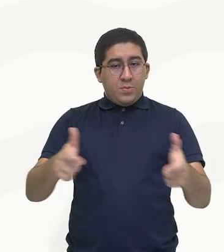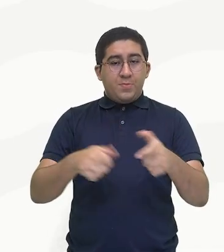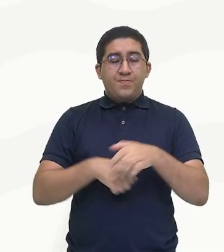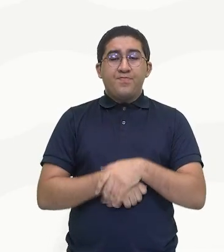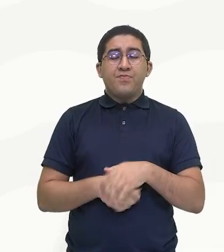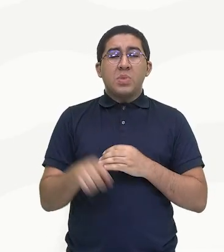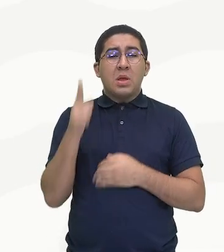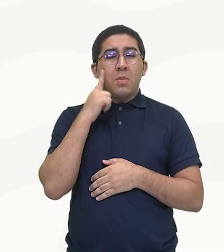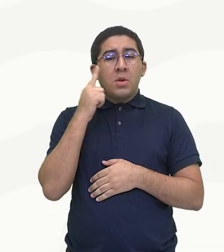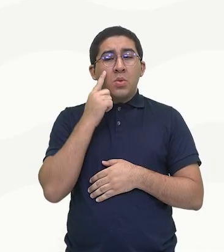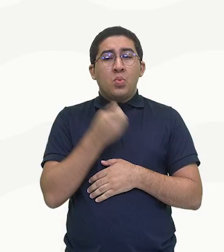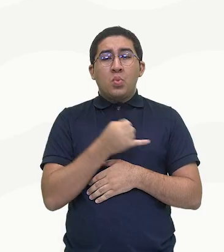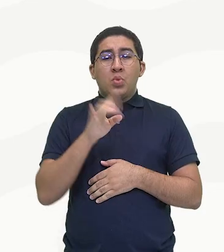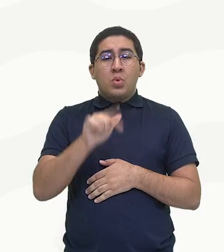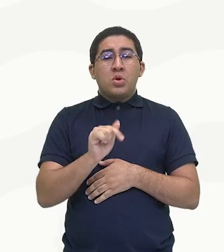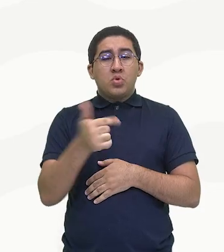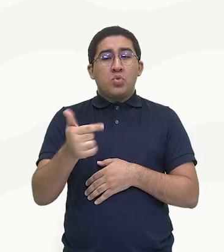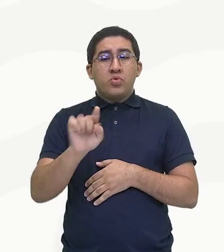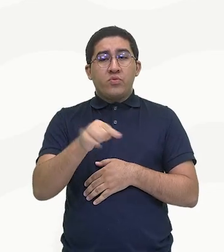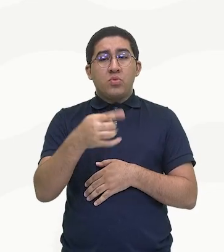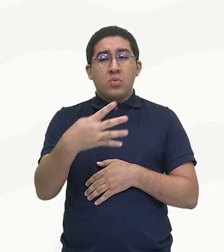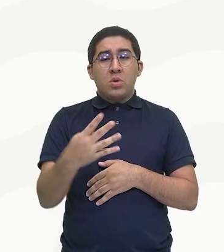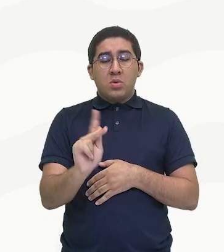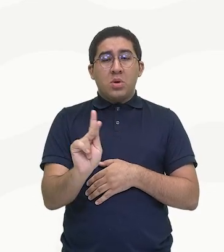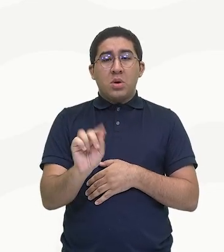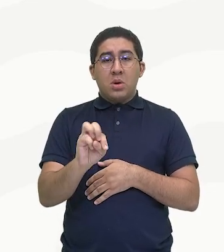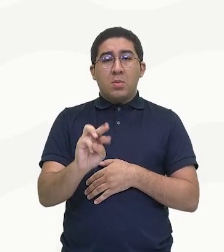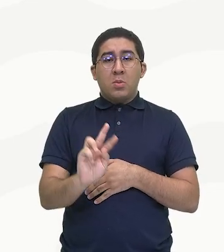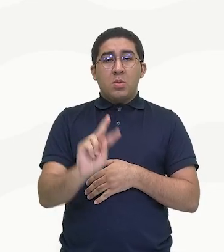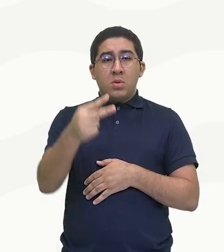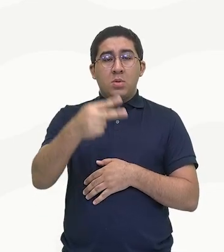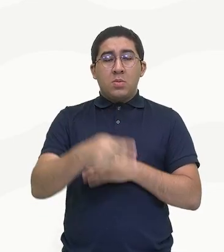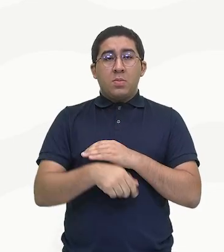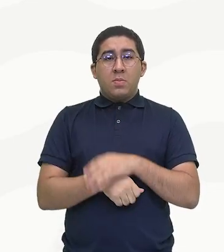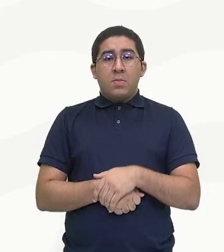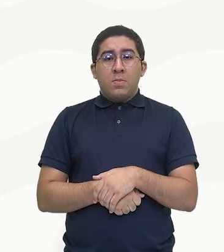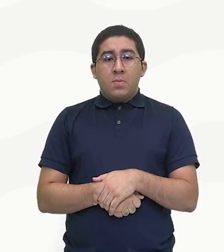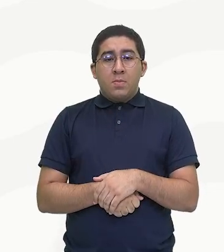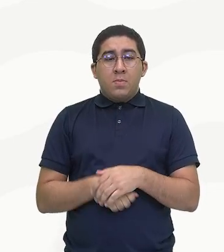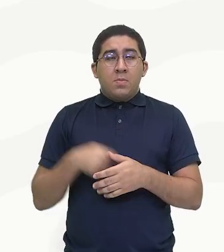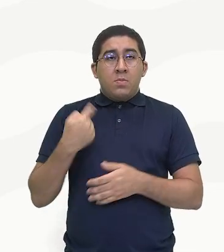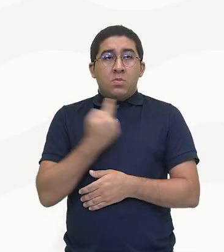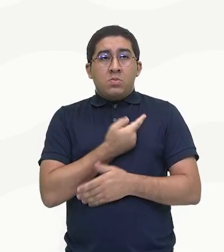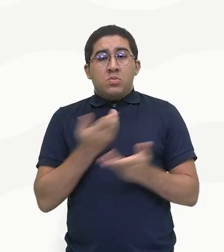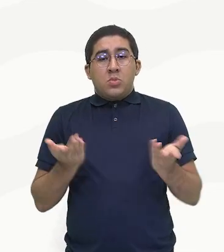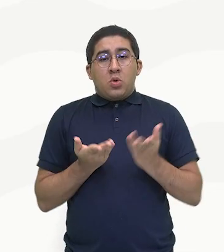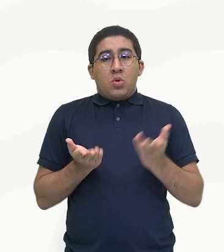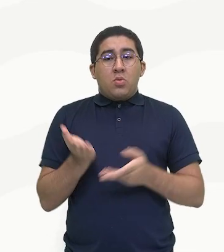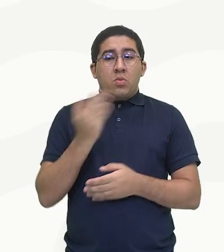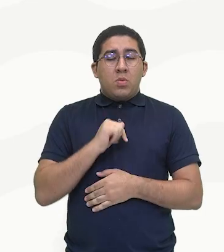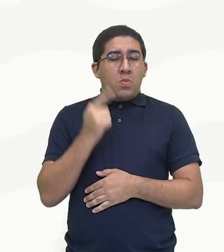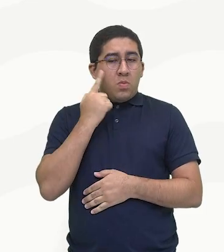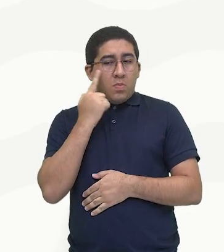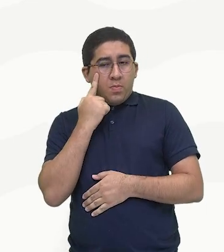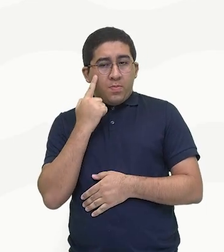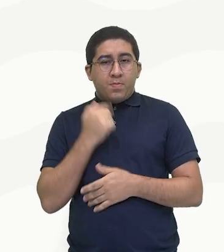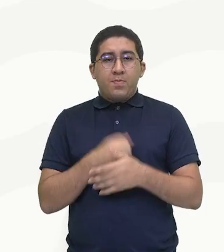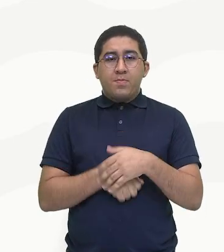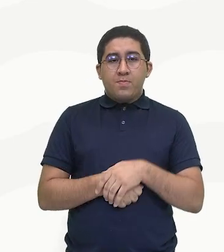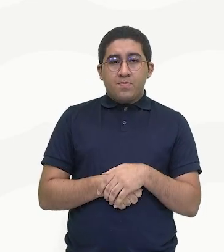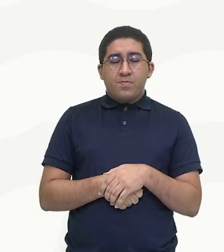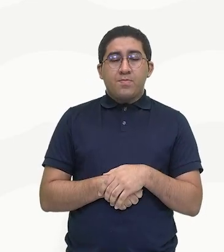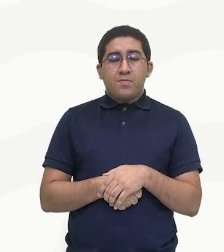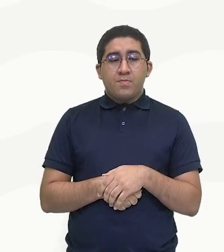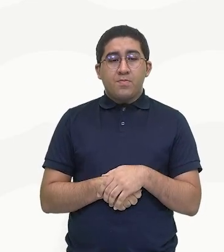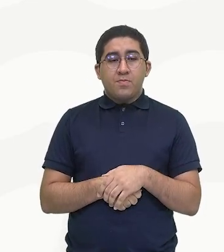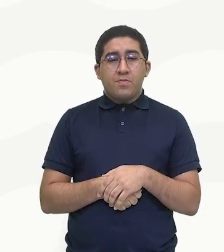é 2,4 quilômetros quadrados. A gente vai fazer o seguinte, agora a gente vai voltar